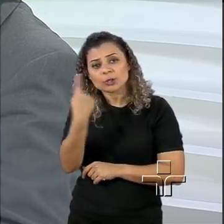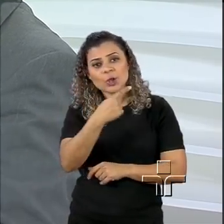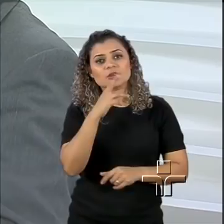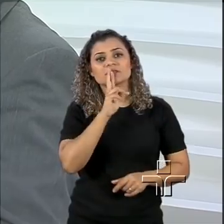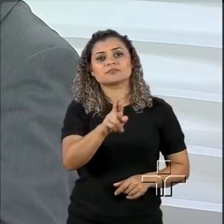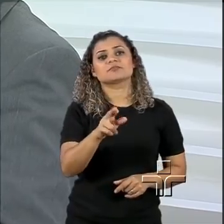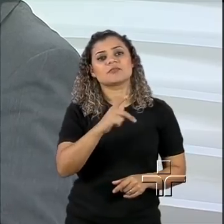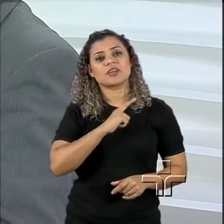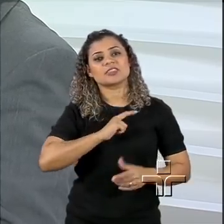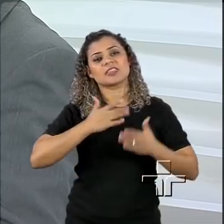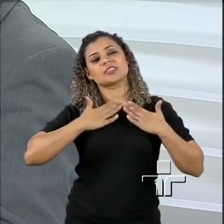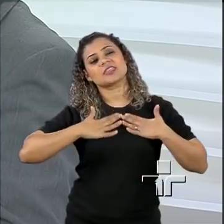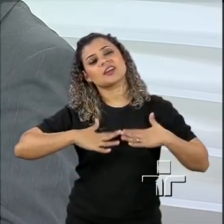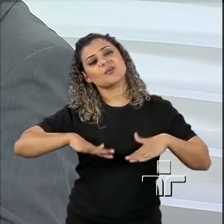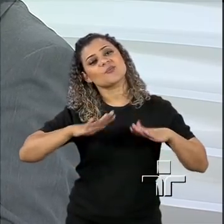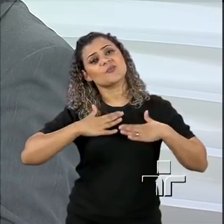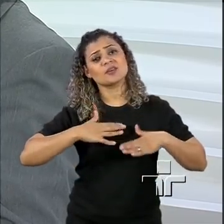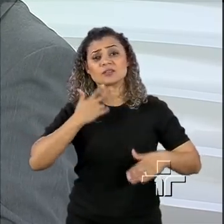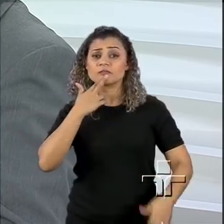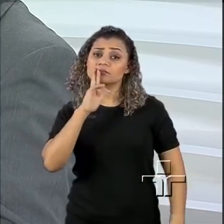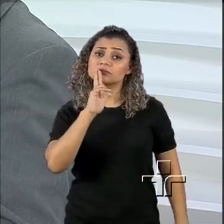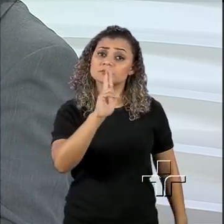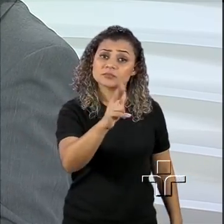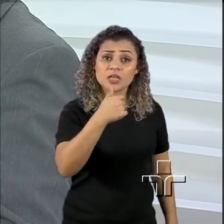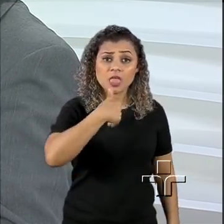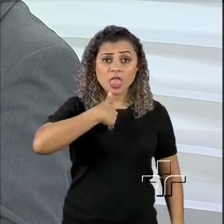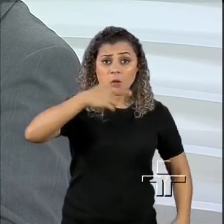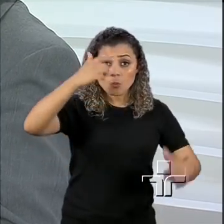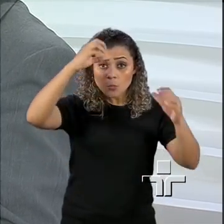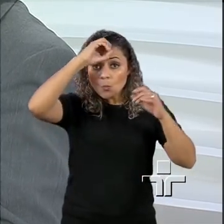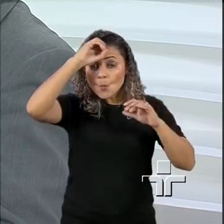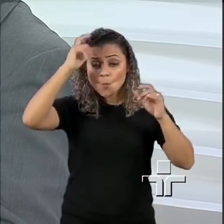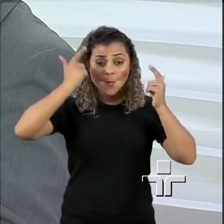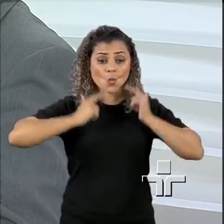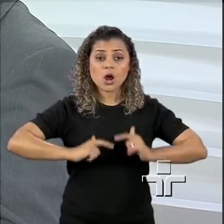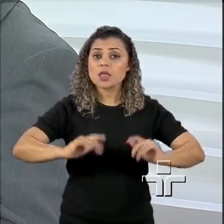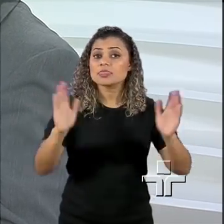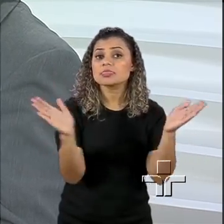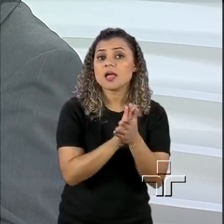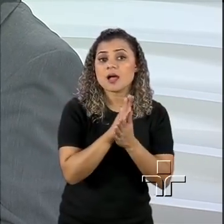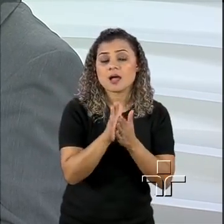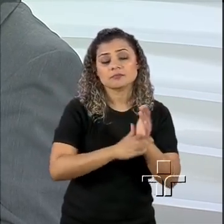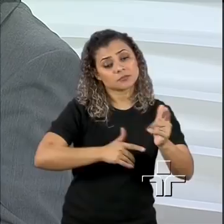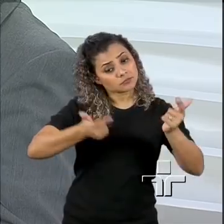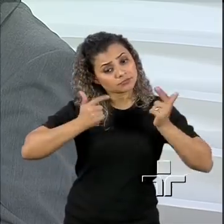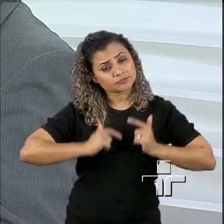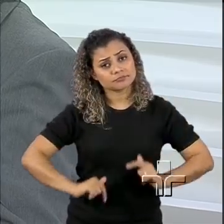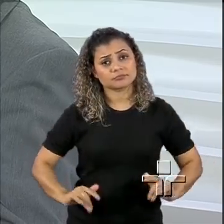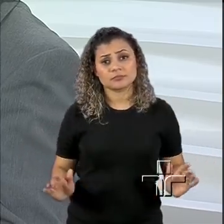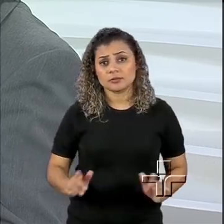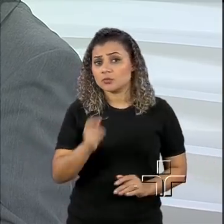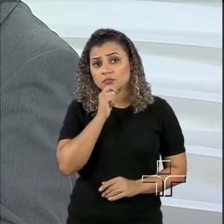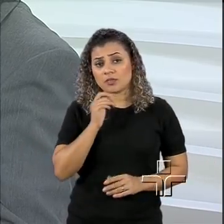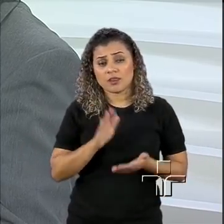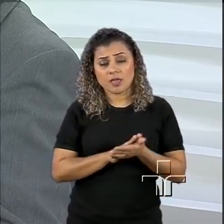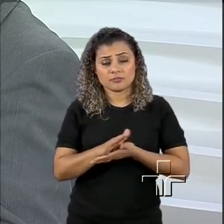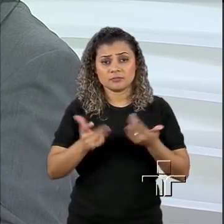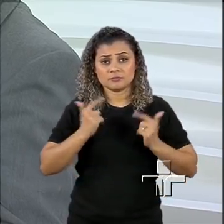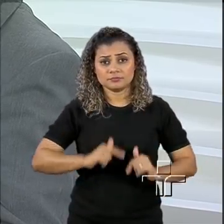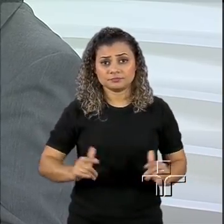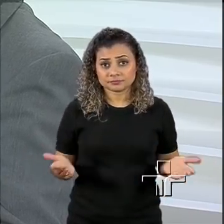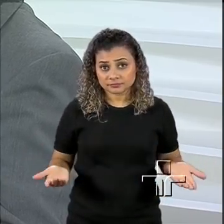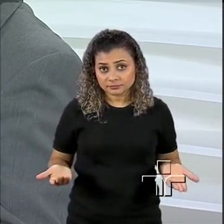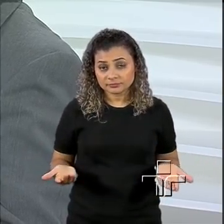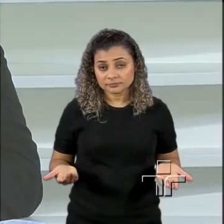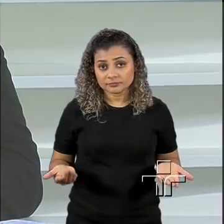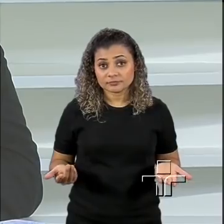a tranquilidade de dizer da minha inocência e da inocência de todos envolvidos nesse processo. Porque aqui, aliás, eu